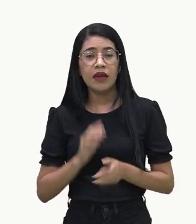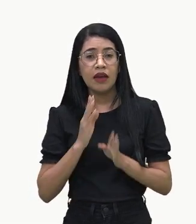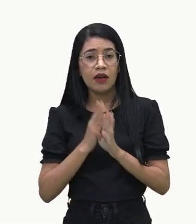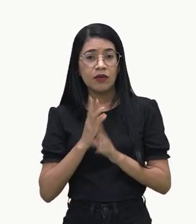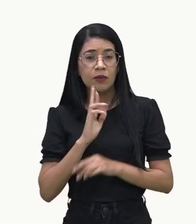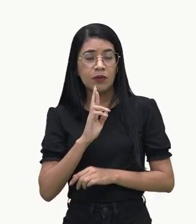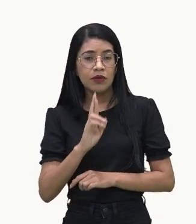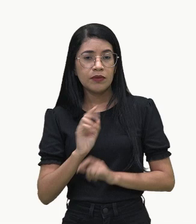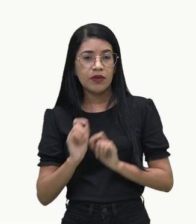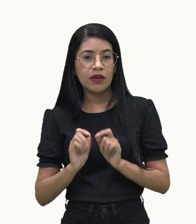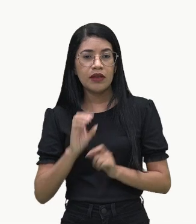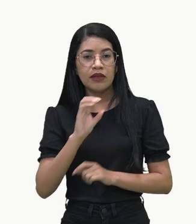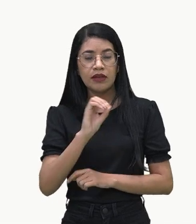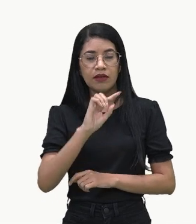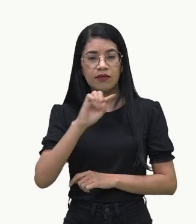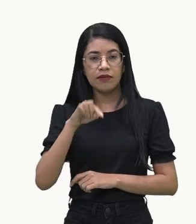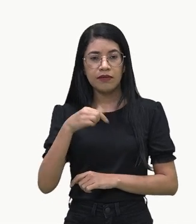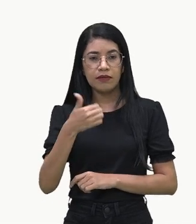aí?